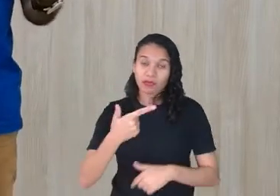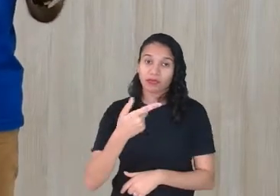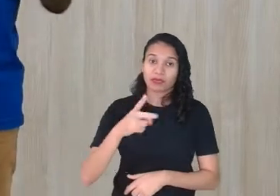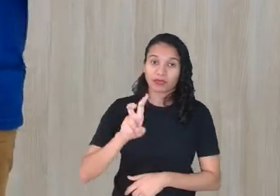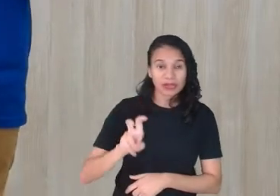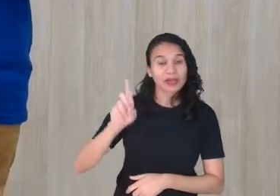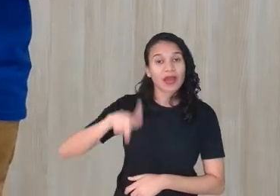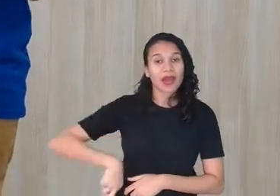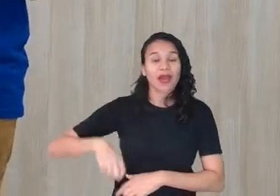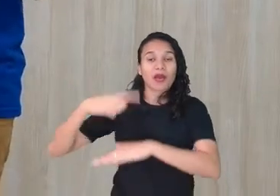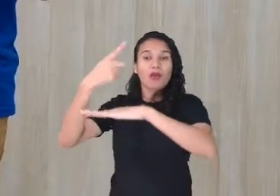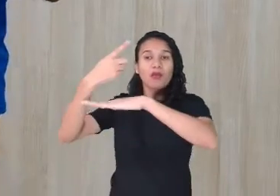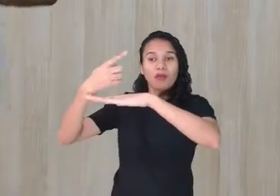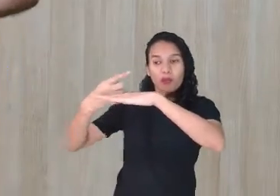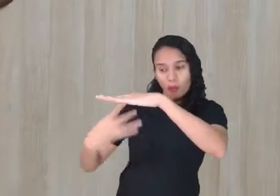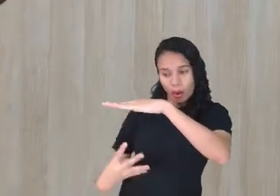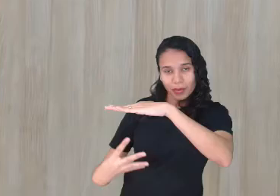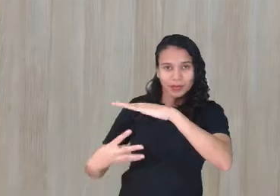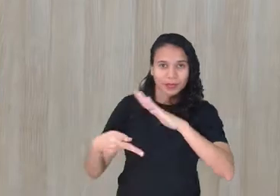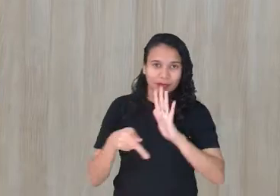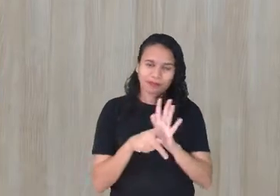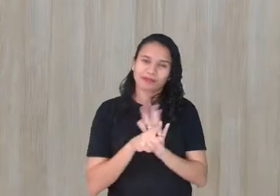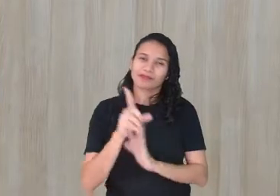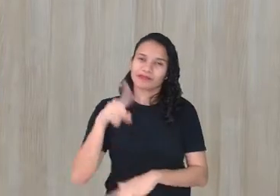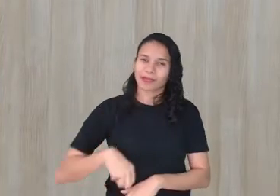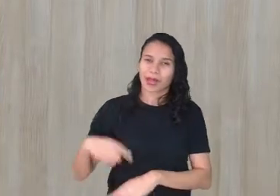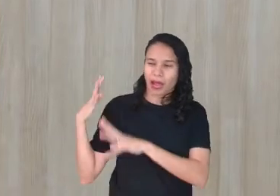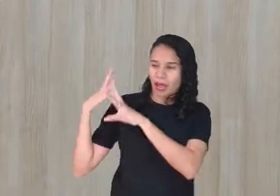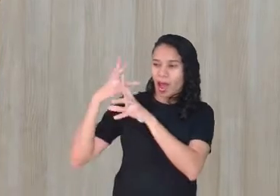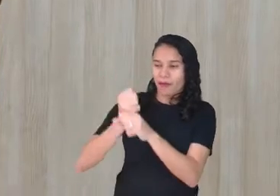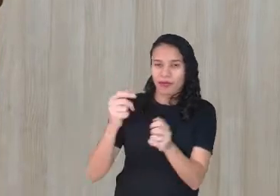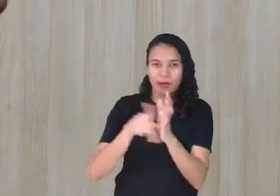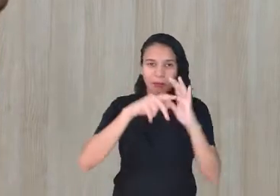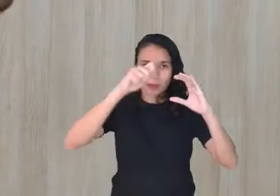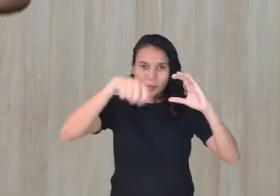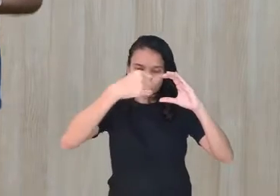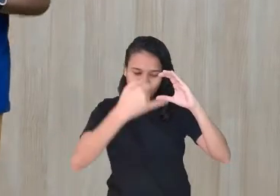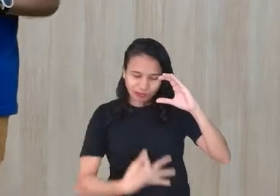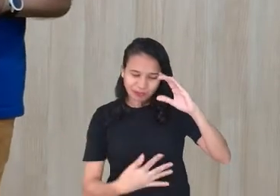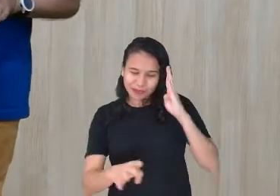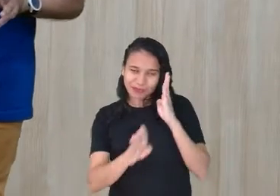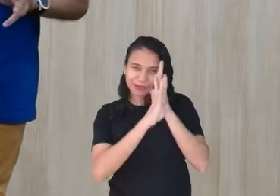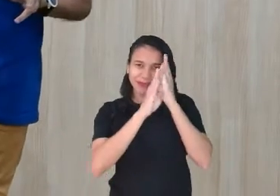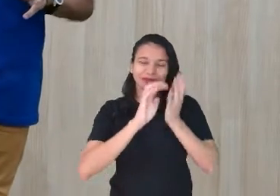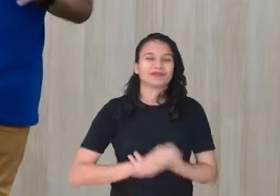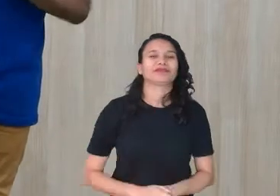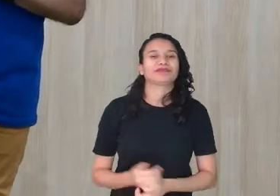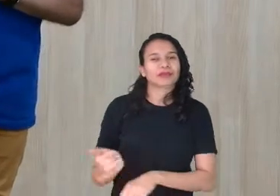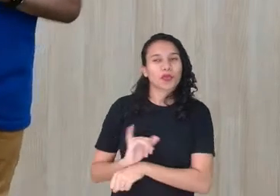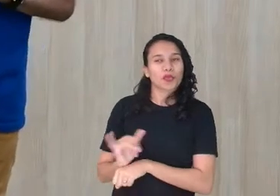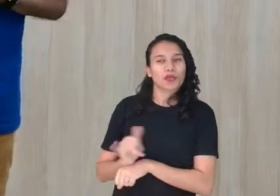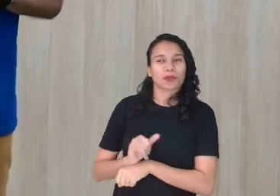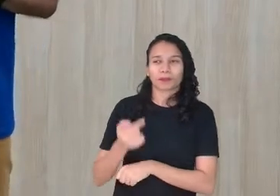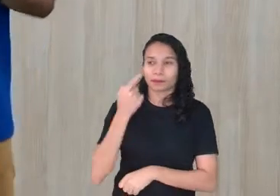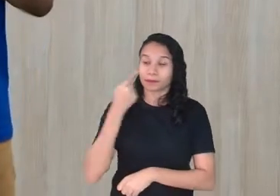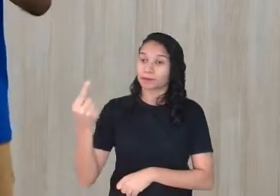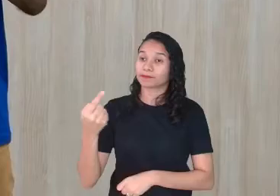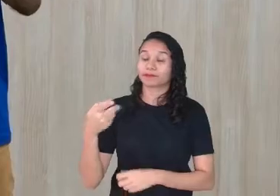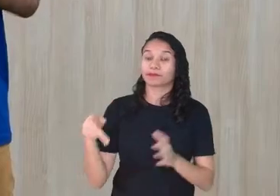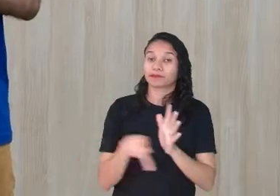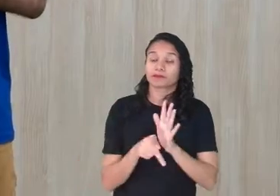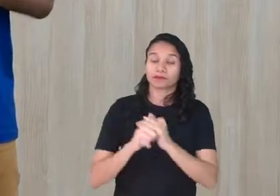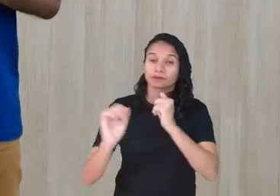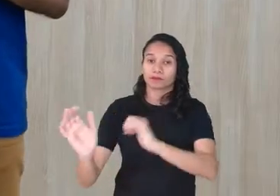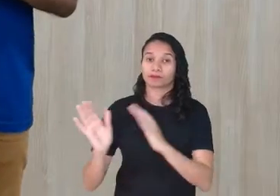que é 1/4, é uma chance em 4. Só é revisar lá no YouTube, você vai perceber bem direitinho, tá bom? Então, bora analisar aqui. Os